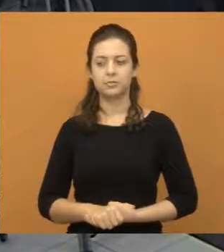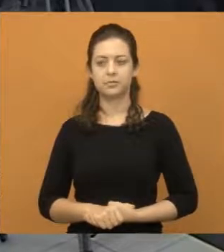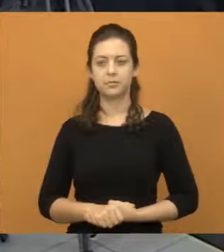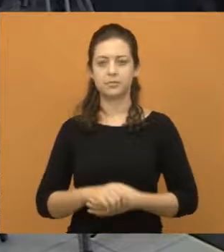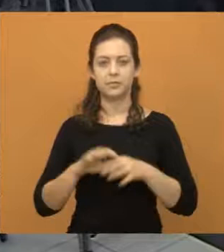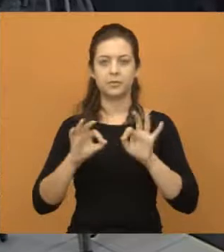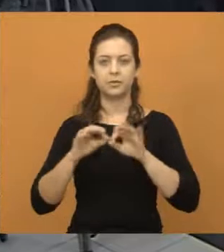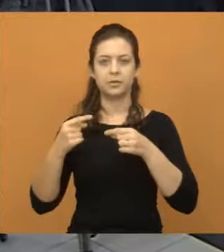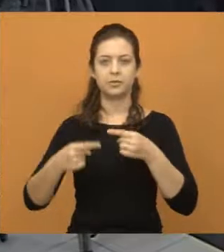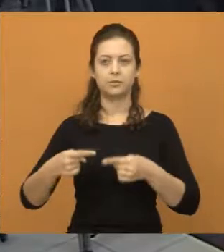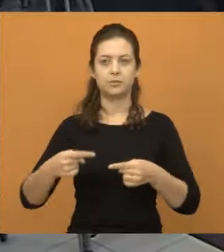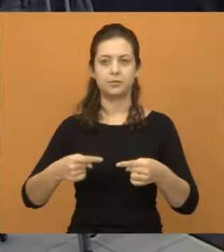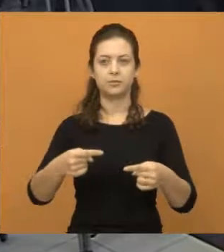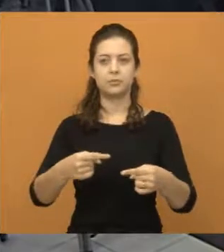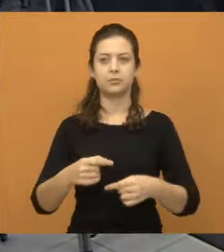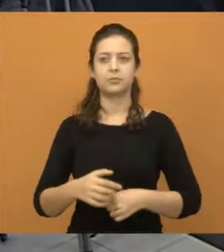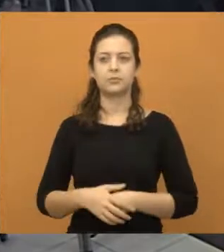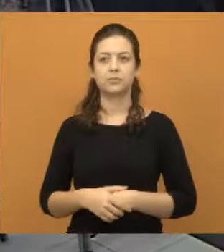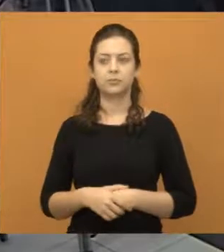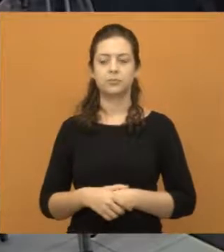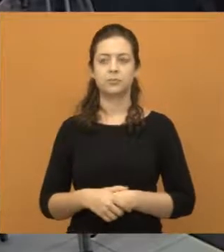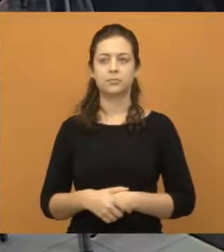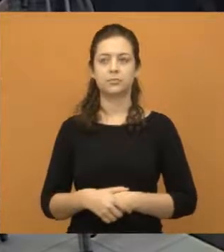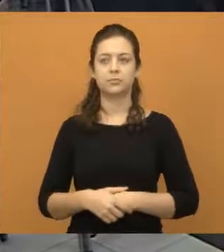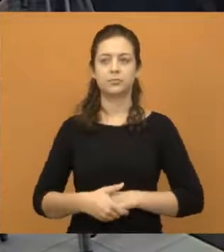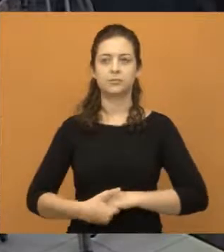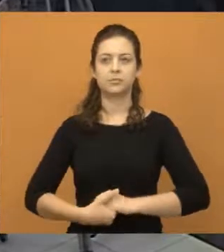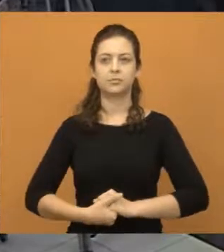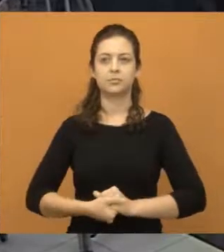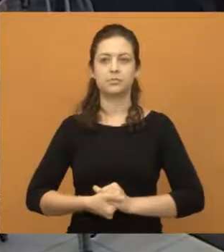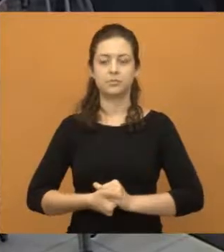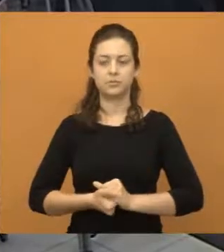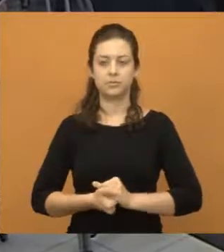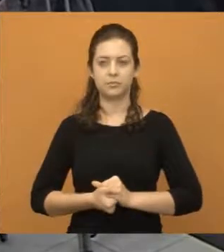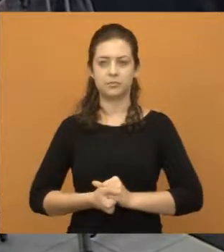O projeto continua em discussão.